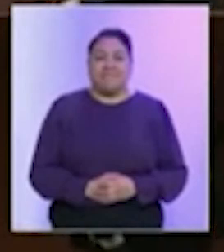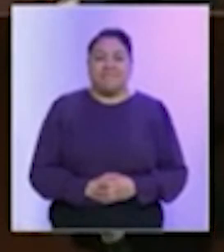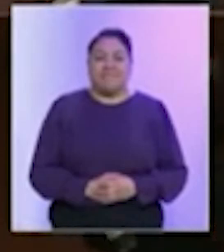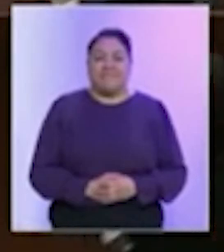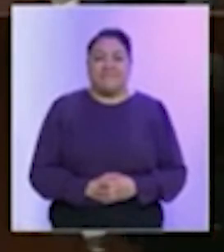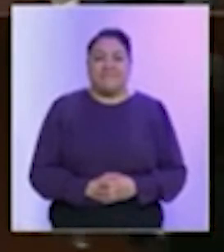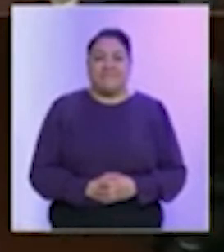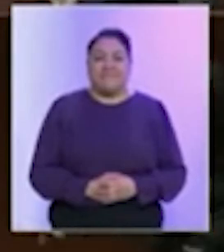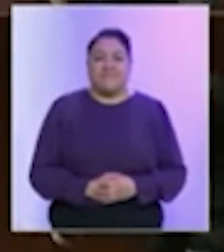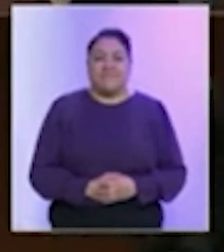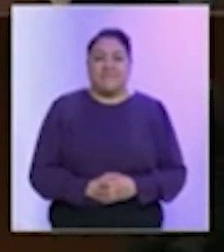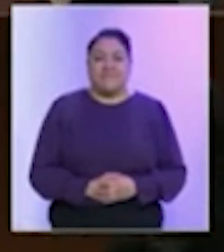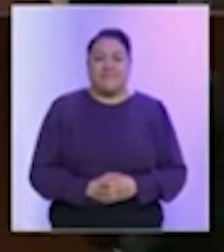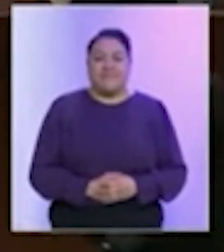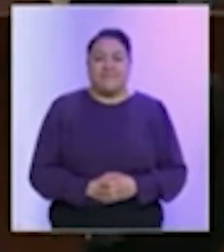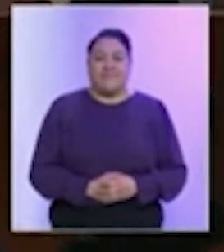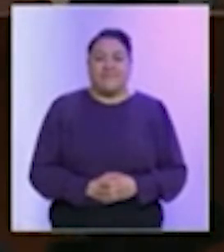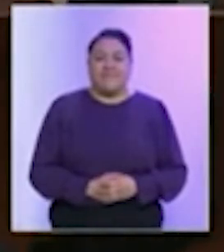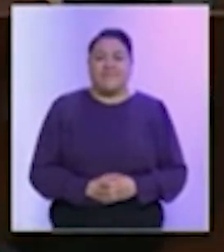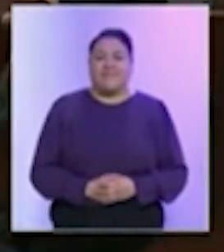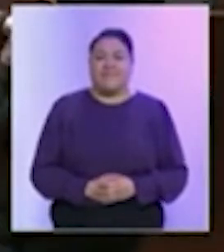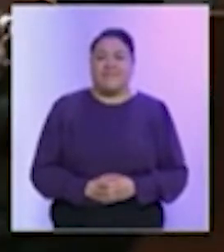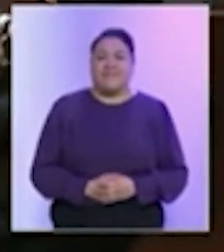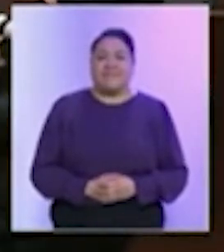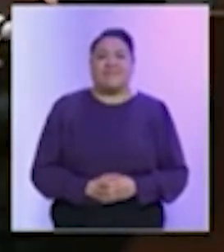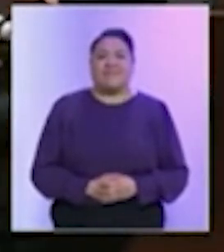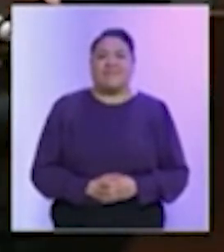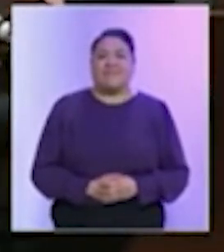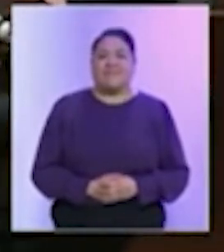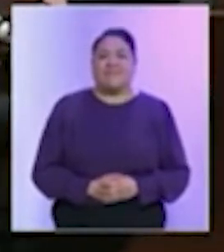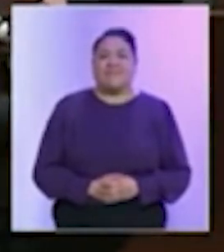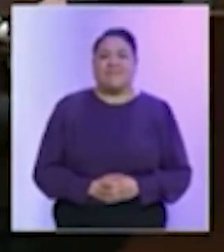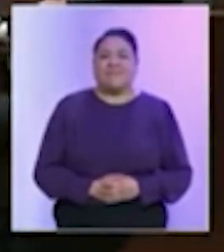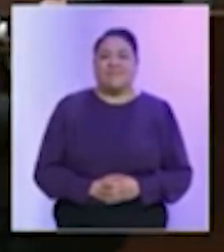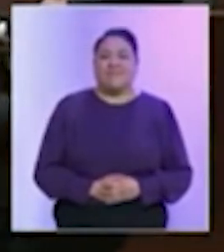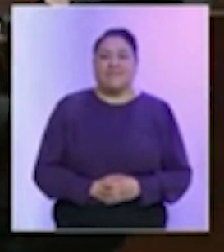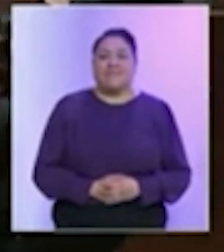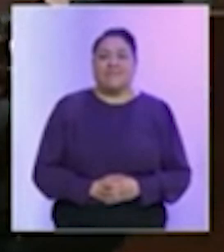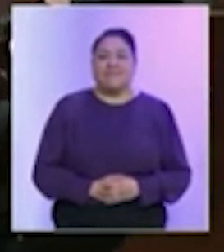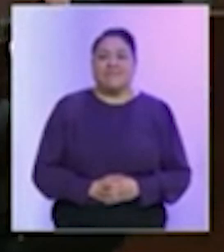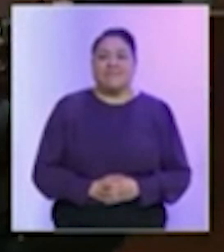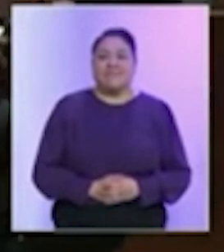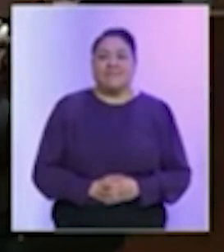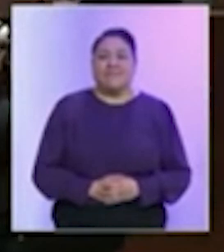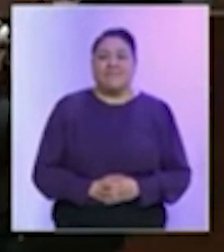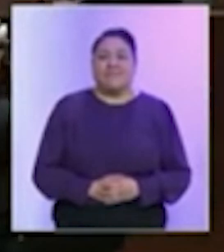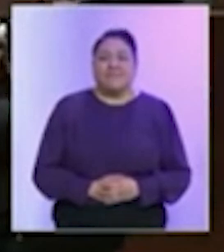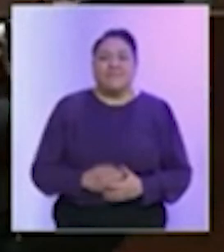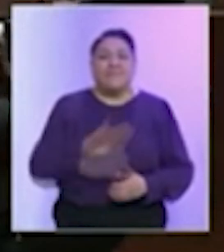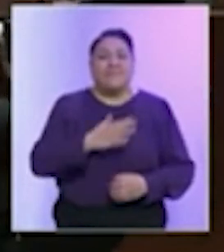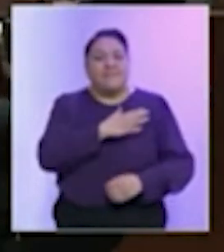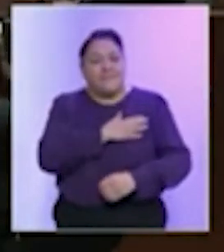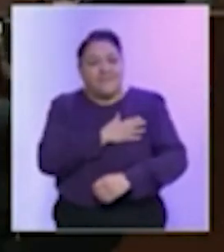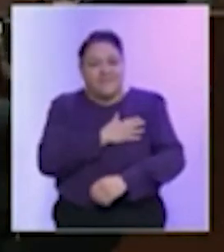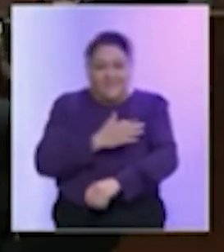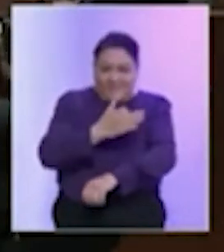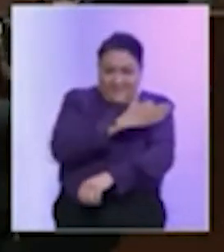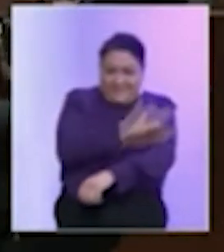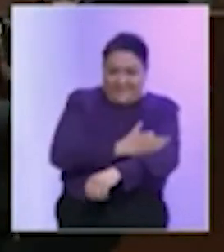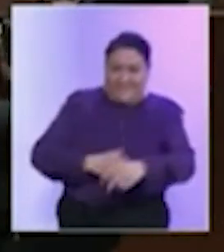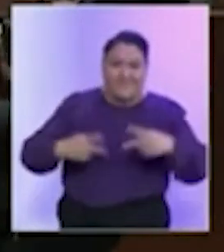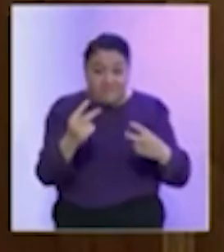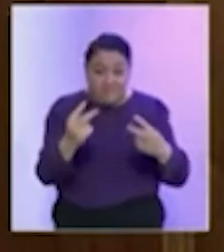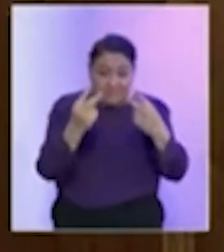economia da América Latina depois do Brasil a dirigente prometeu em várias ocasiões dar continuidade aos programas sociais em que Lopes obrador